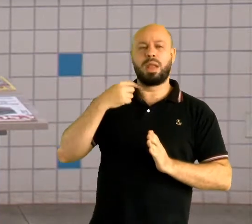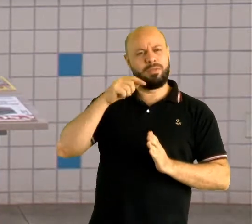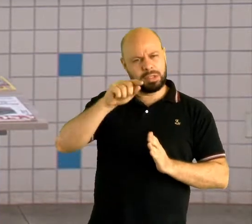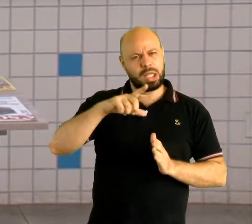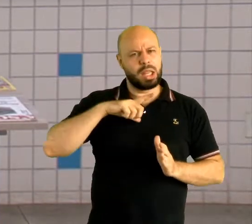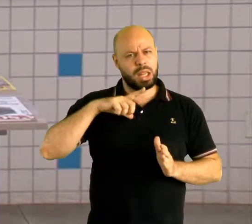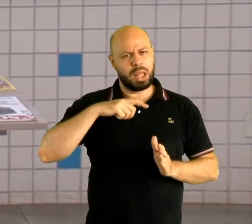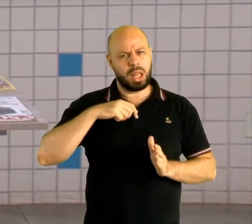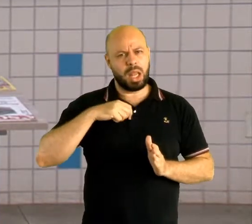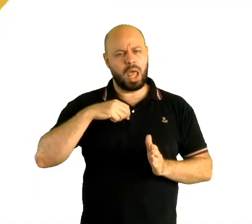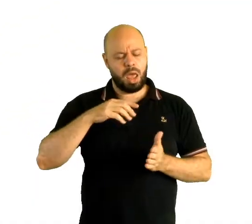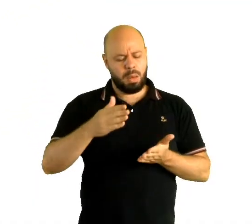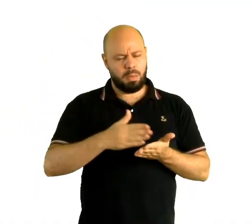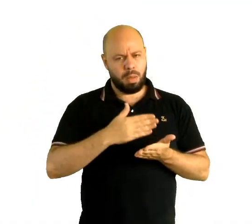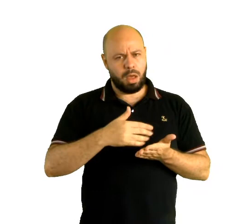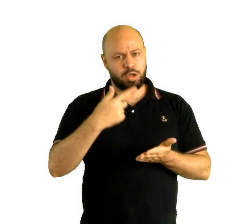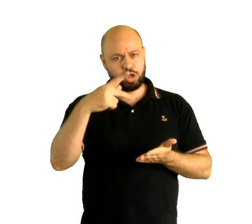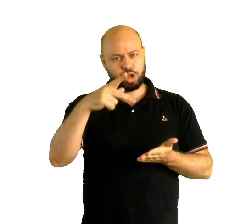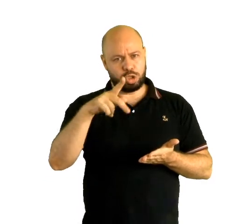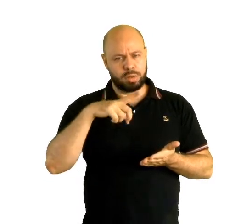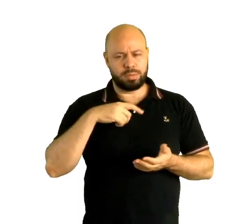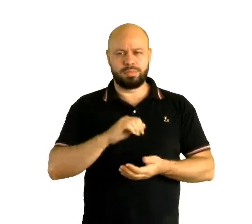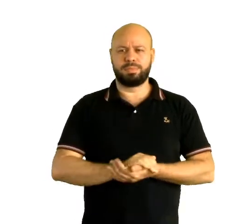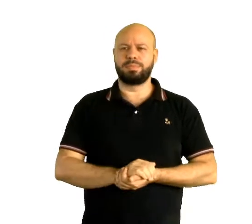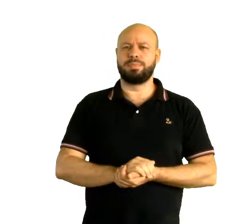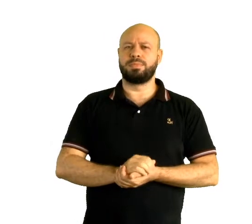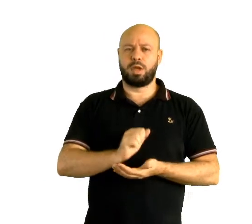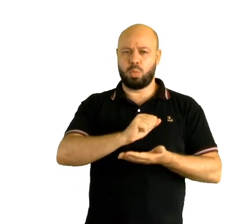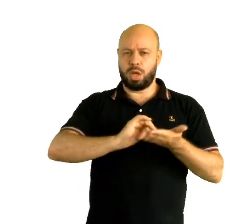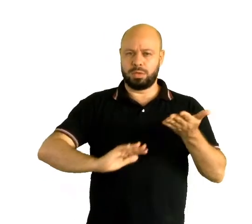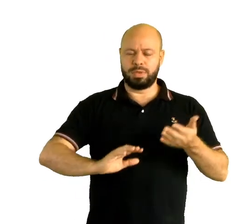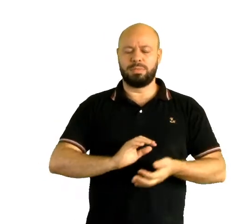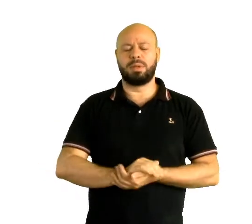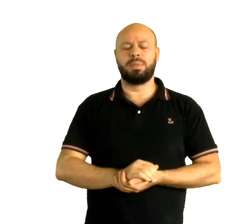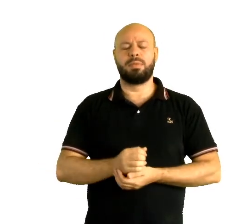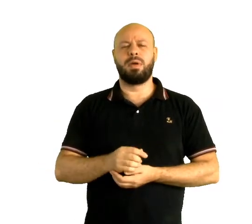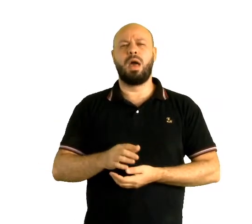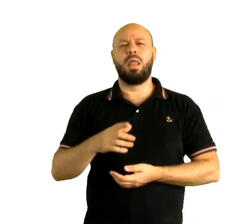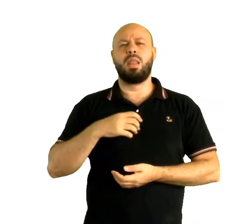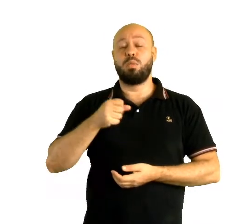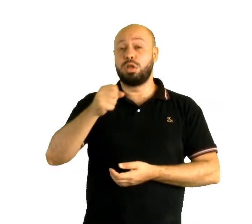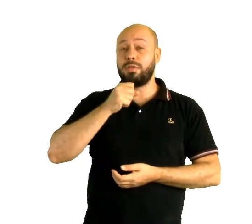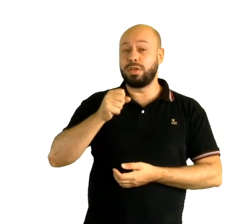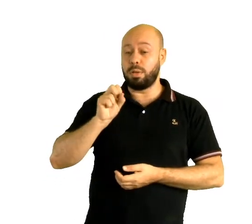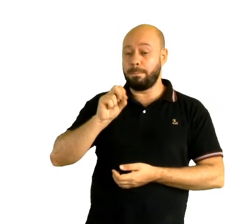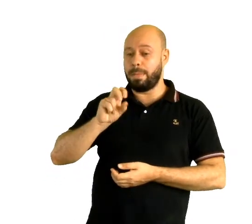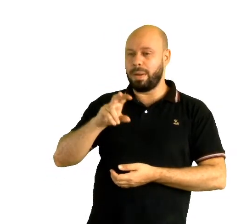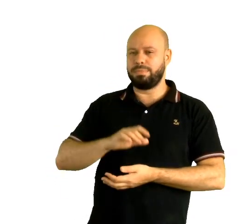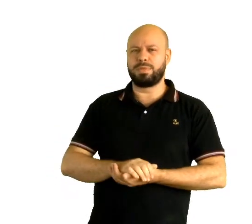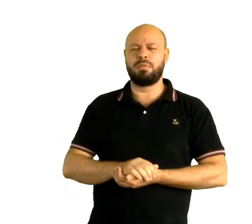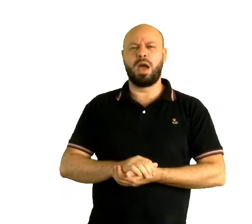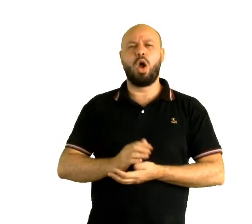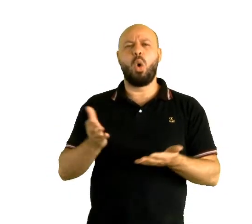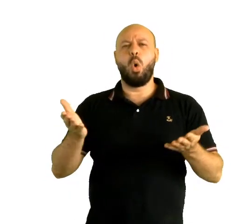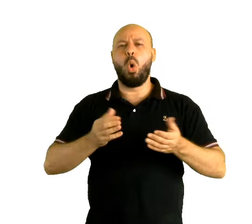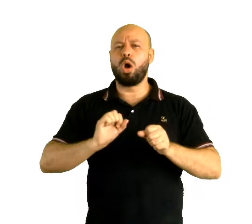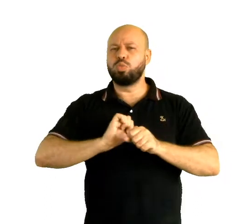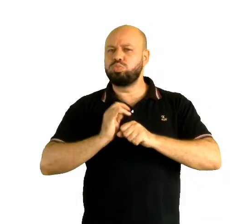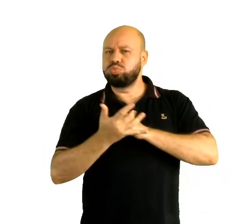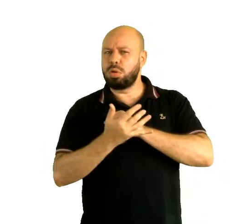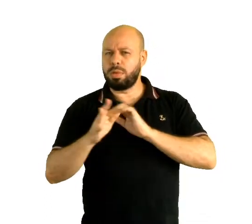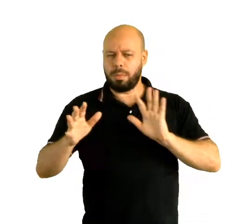aulas, ok? Vamos lá? Entrevista com o vírus. Estamos recebendo hoje o senhor Corona. Não é